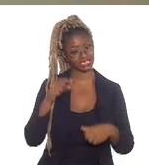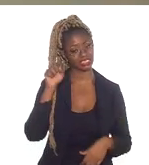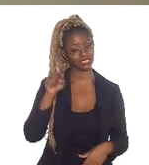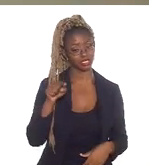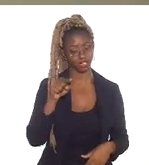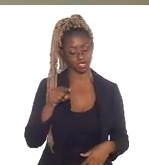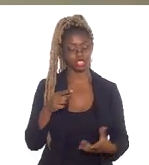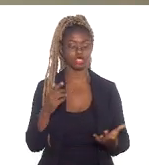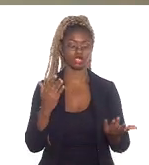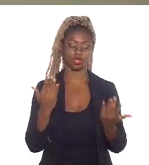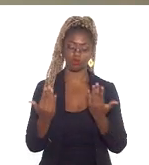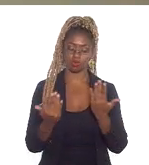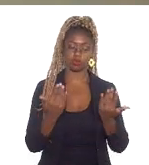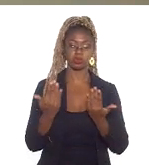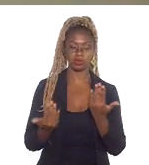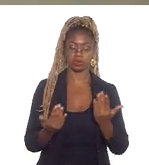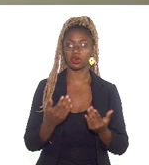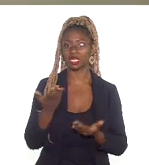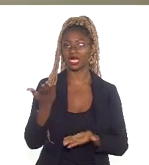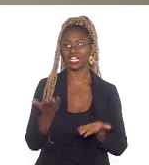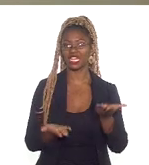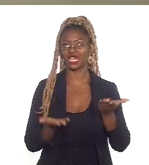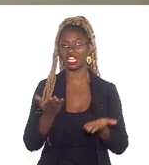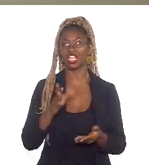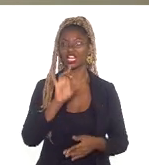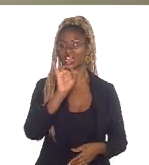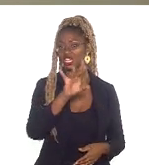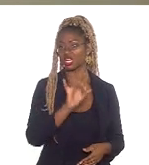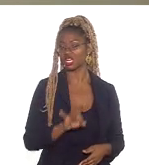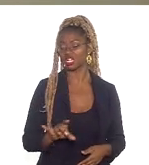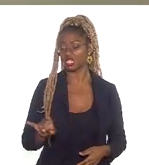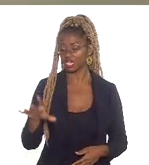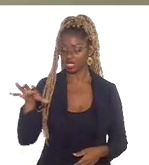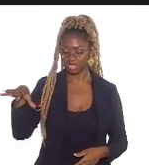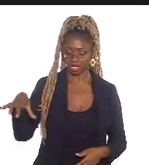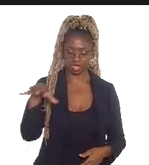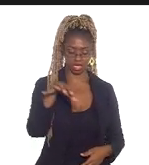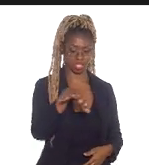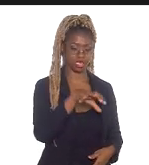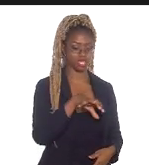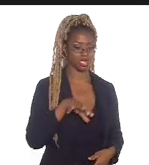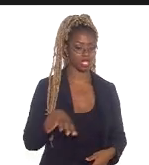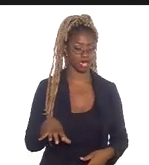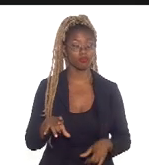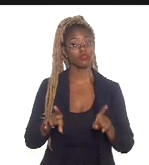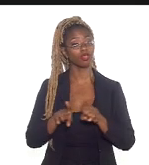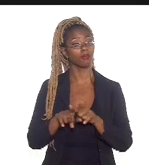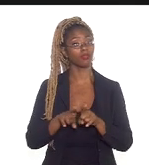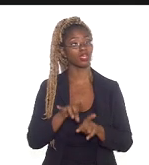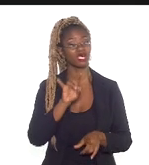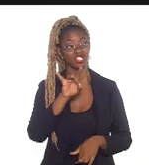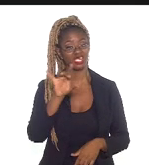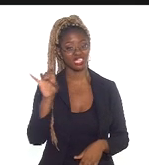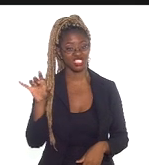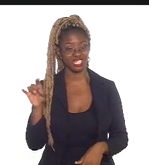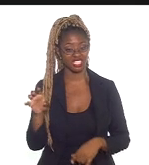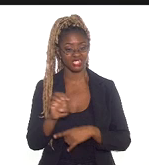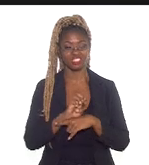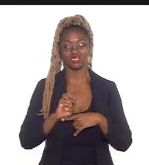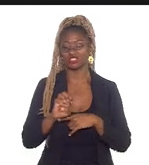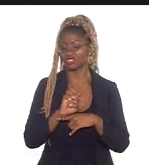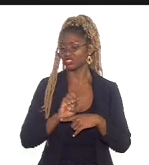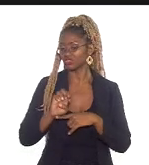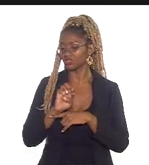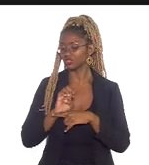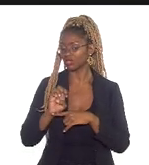proporcional a cada unidade, em cada campo, em cada unidade da federação. Se o campo está no